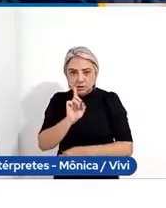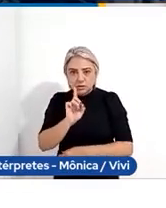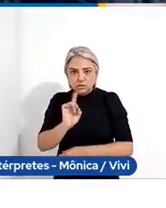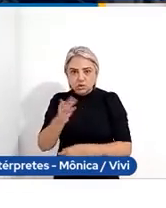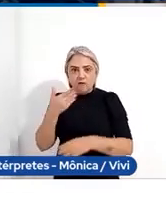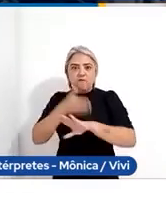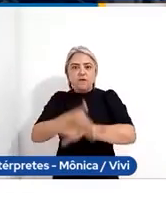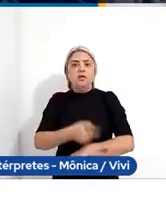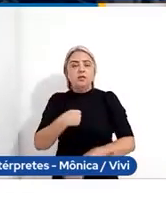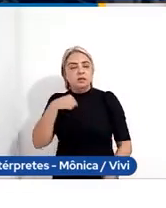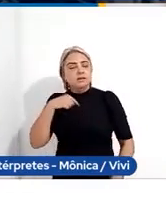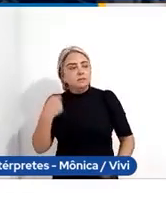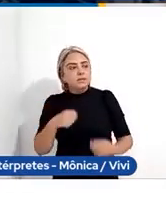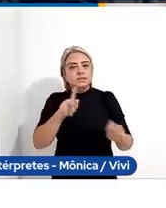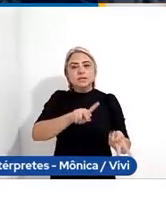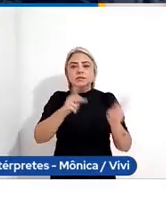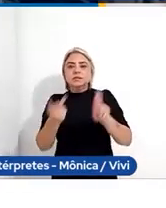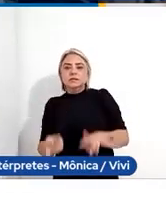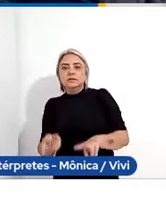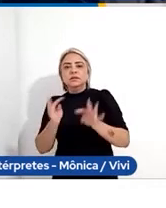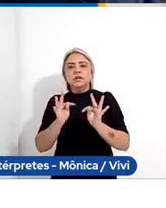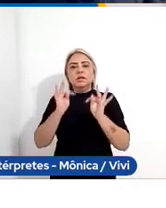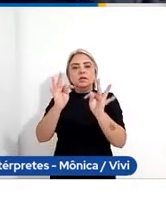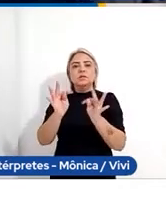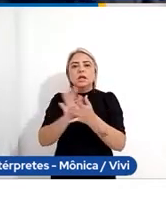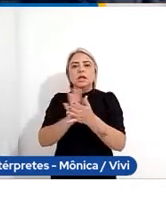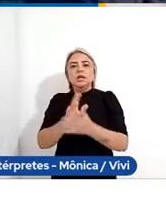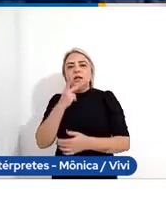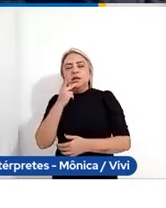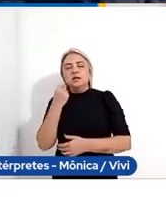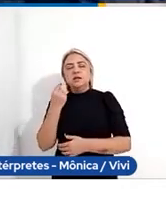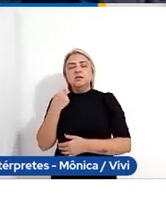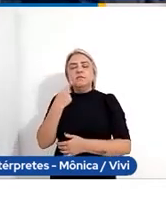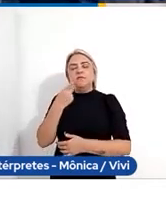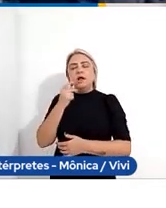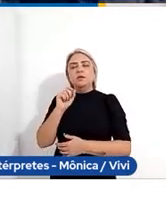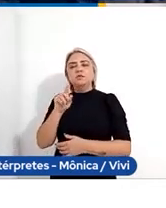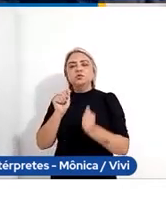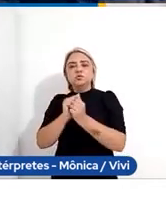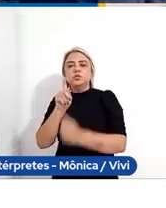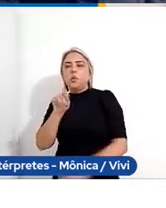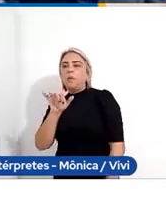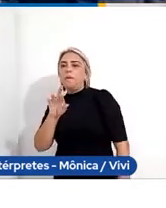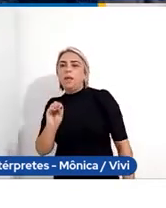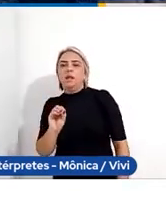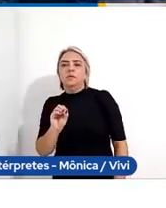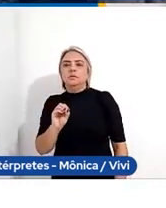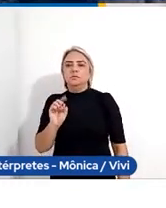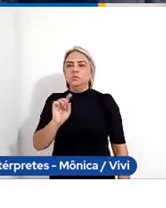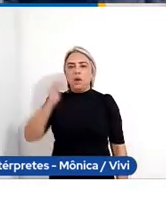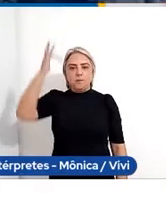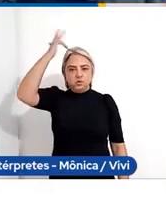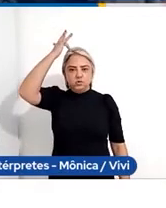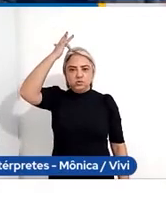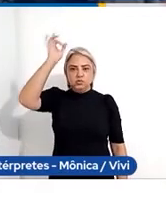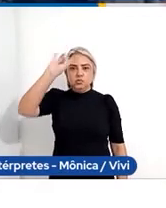apenas venda, você precisa transferir tecnologia para a gente. Não tem nada, e aí eu me somo novamente ao Pedro. Isso não é um absurdo, não